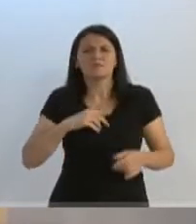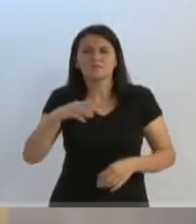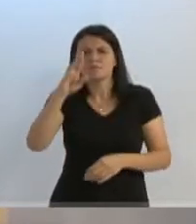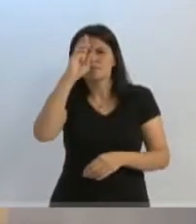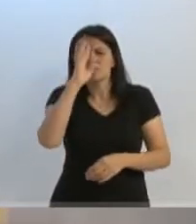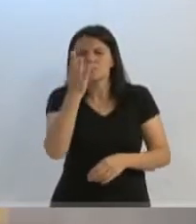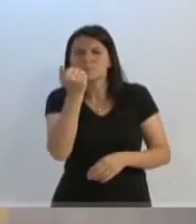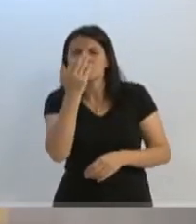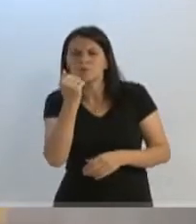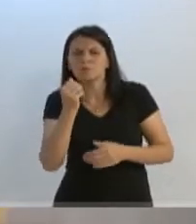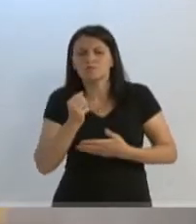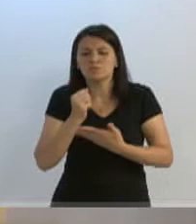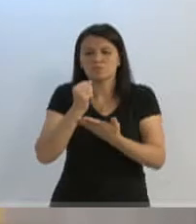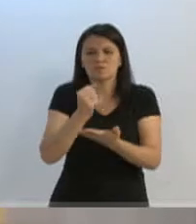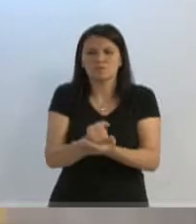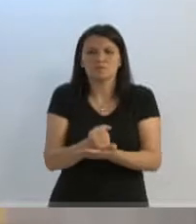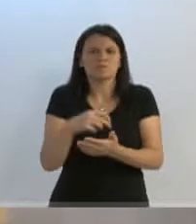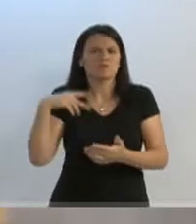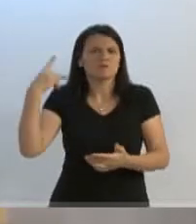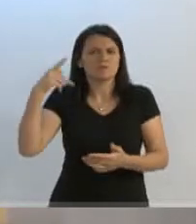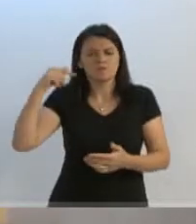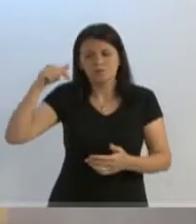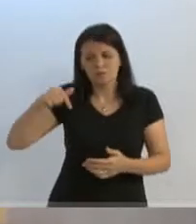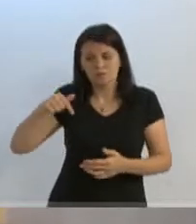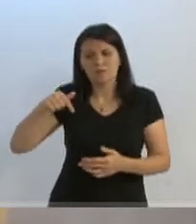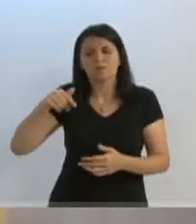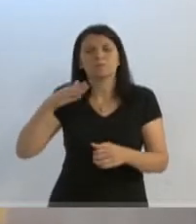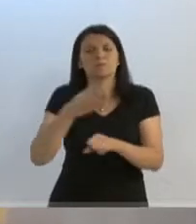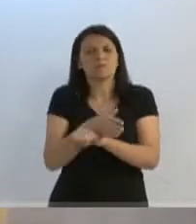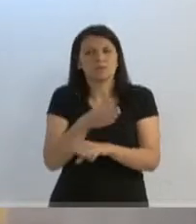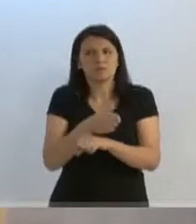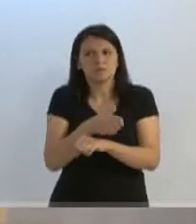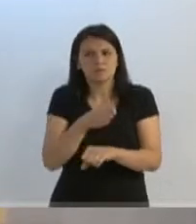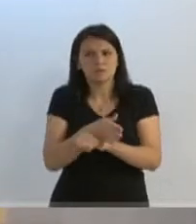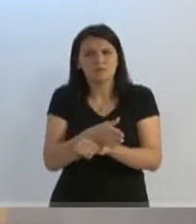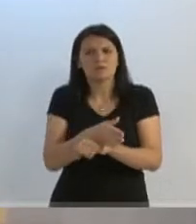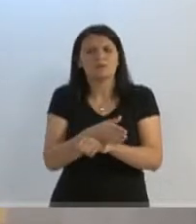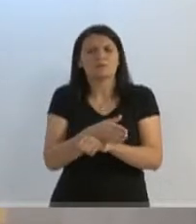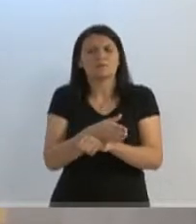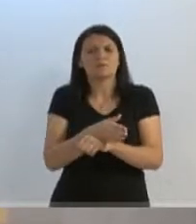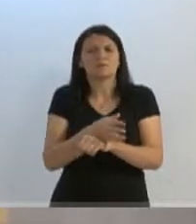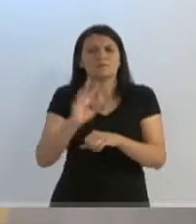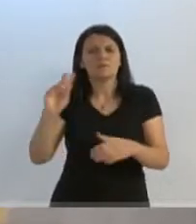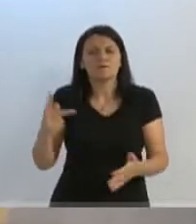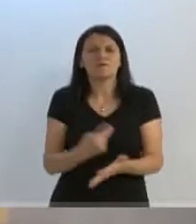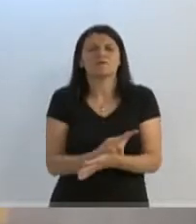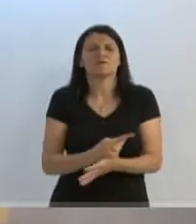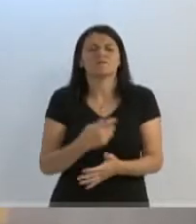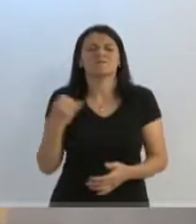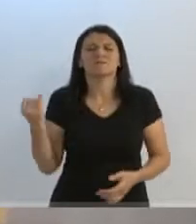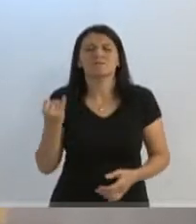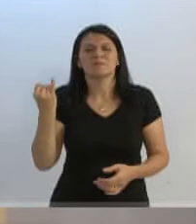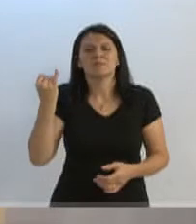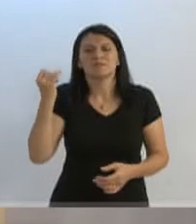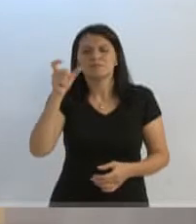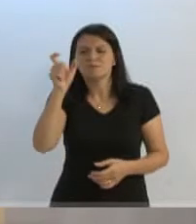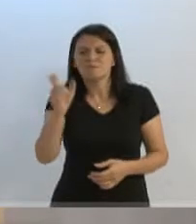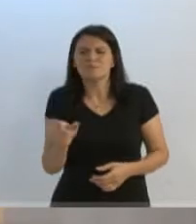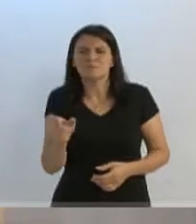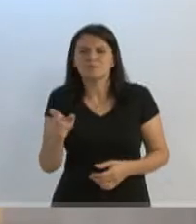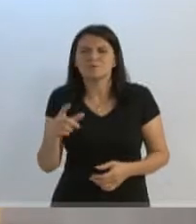no último final de semana vereadores inclusive aqui foram participaram deste evento é importante quando pessoas que